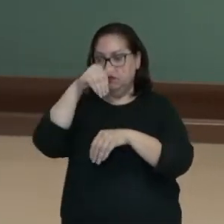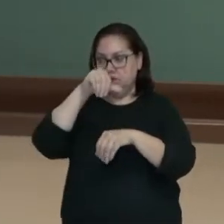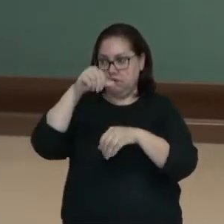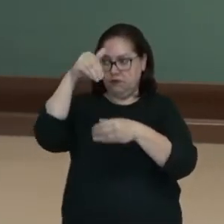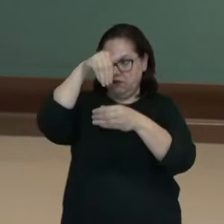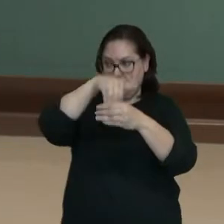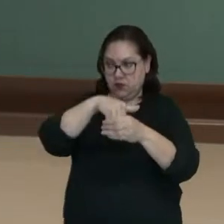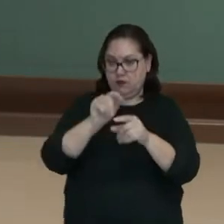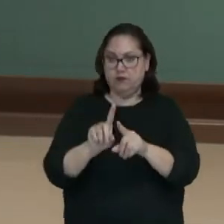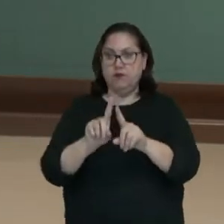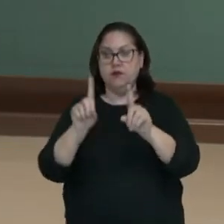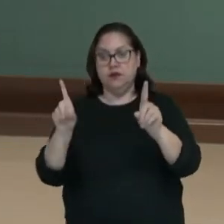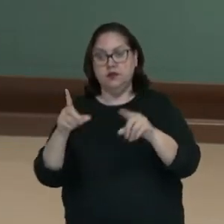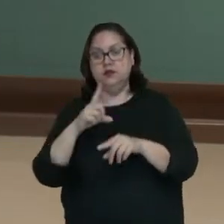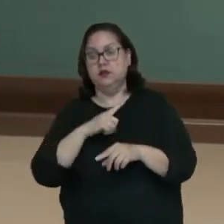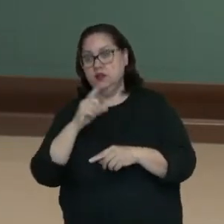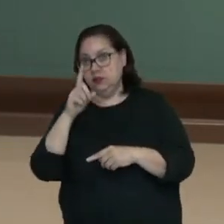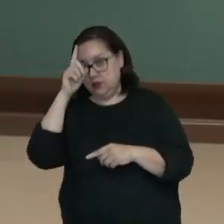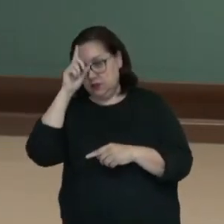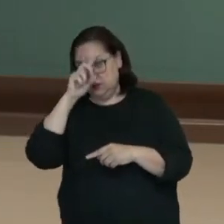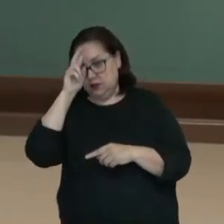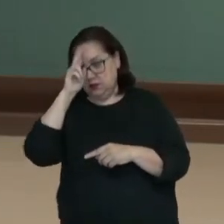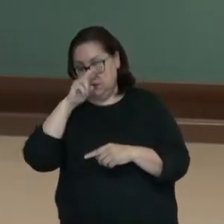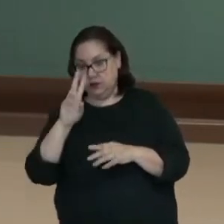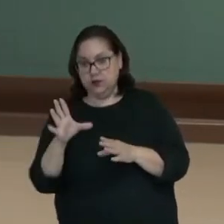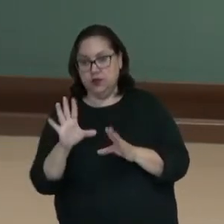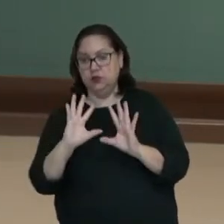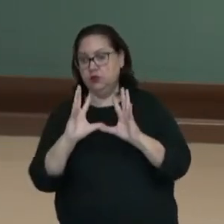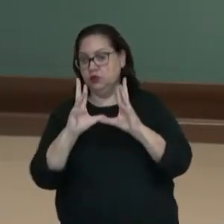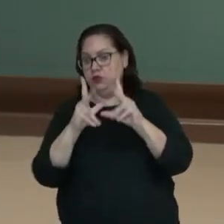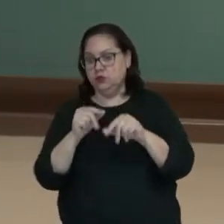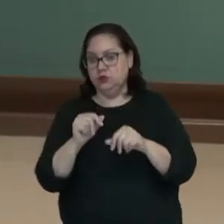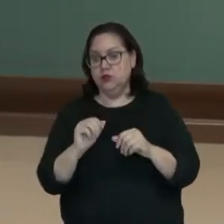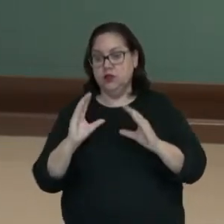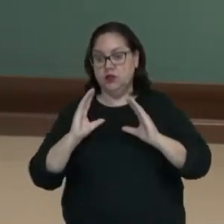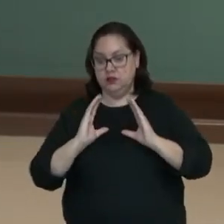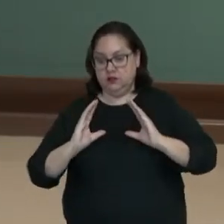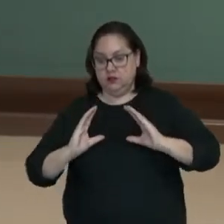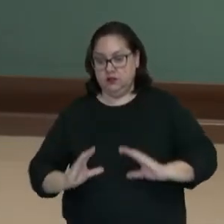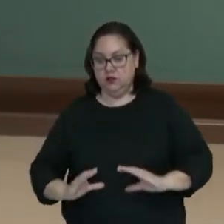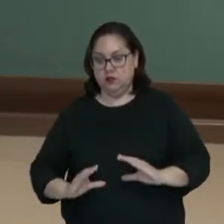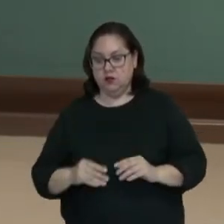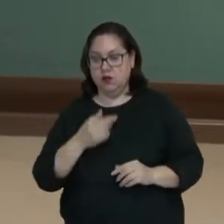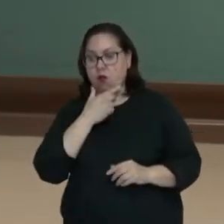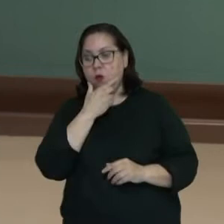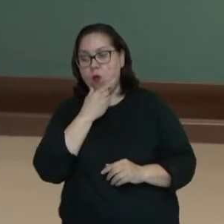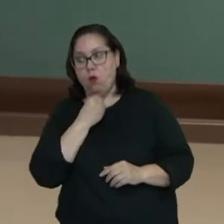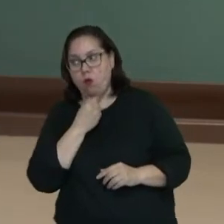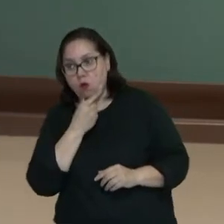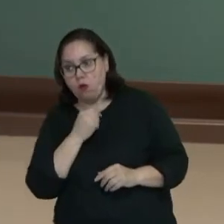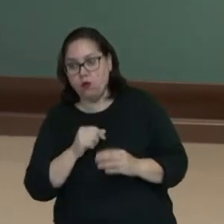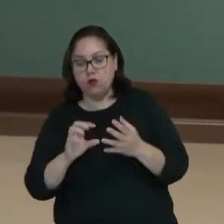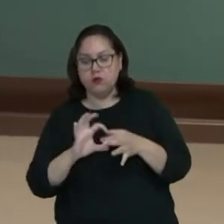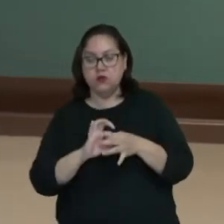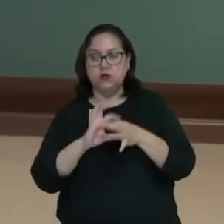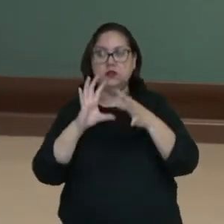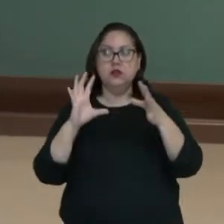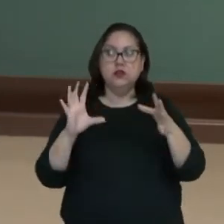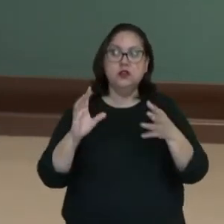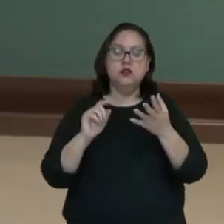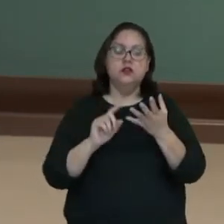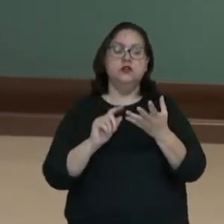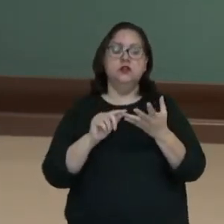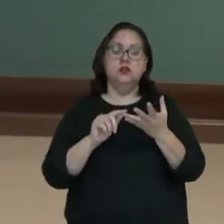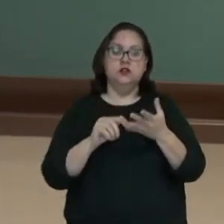votavam, mas a gente tem que lembrar que nem todo mundo era cidadão. O cidadão era o homem livre,